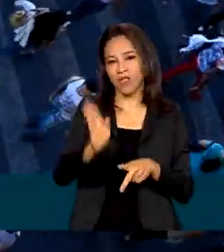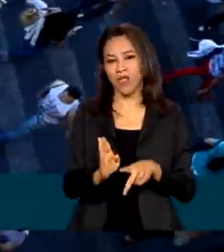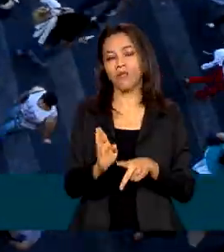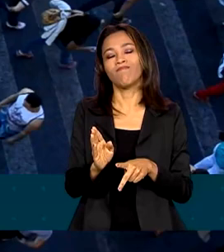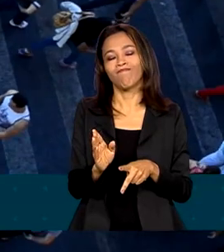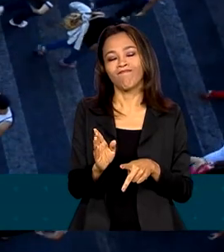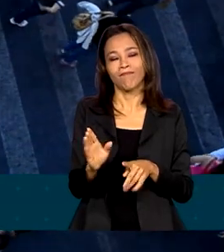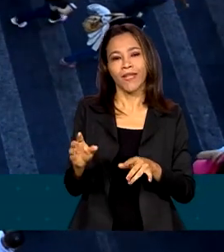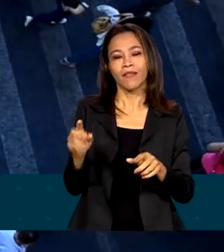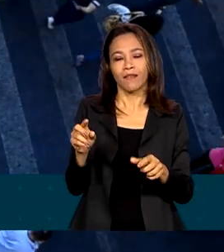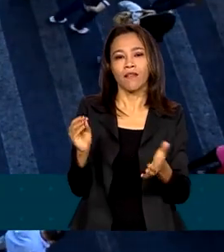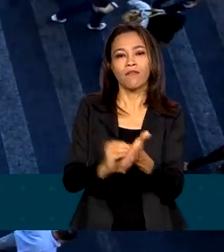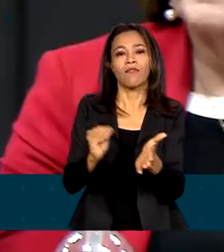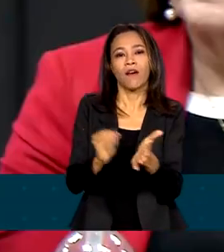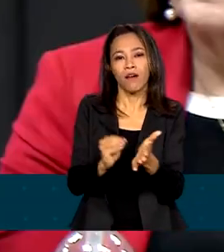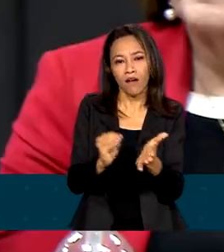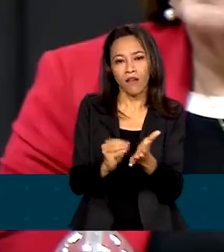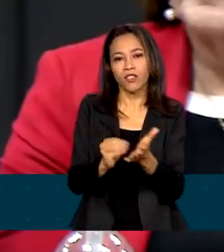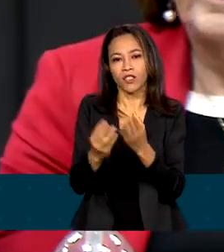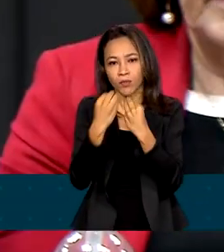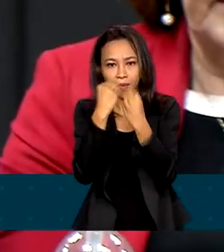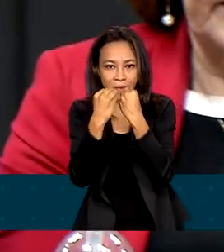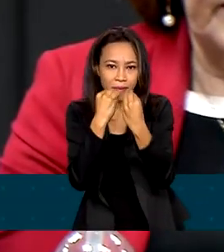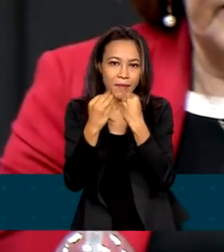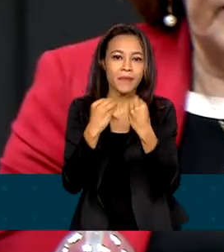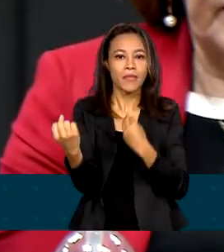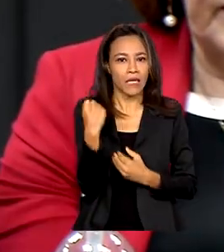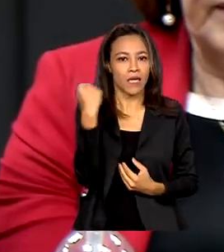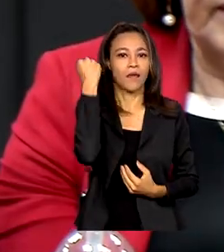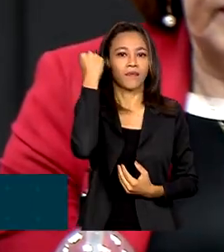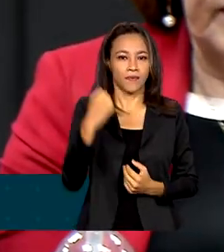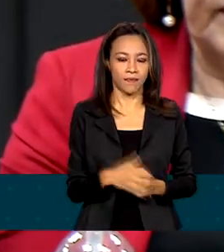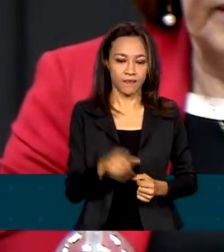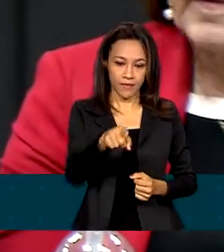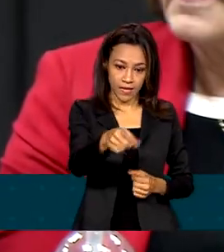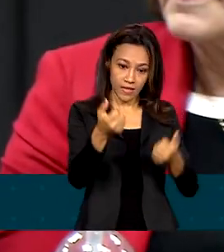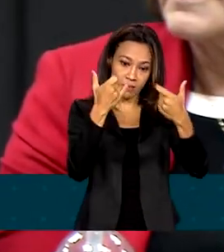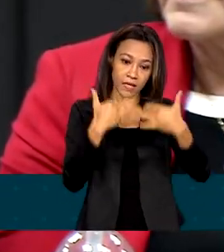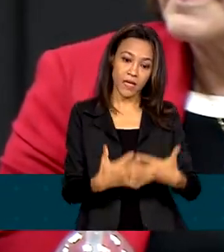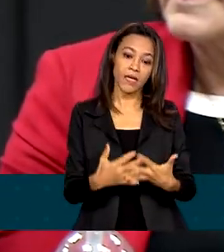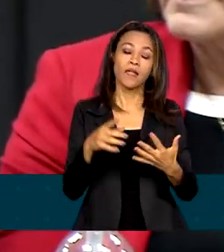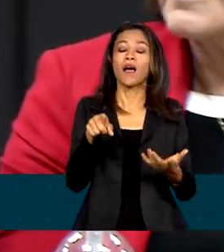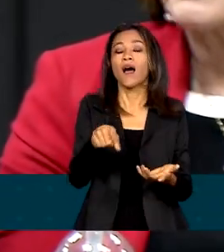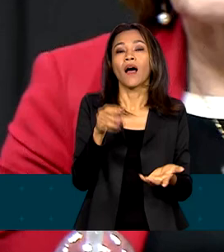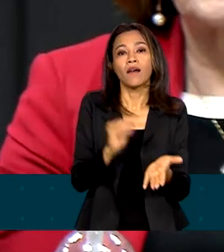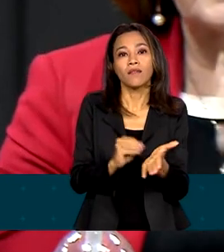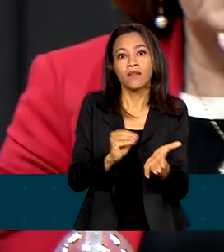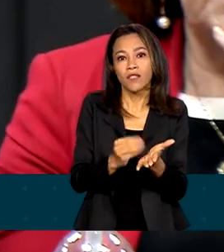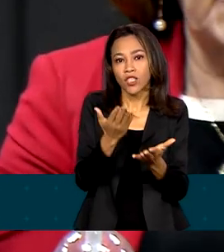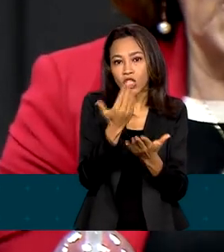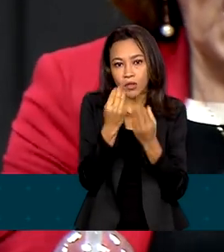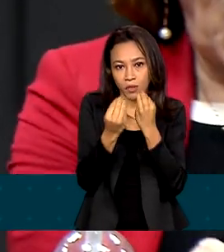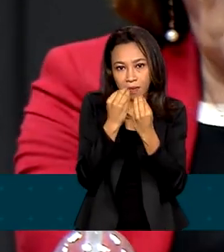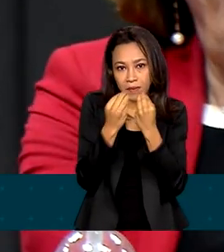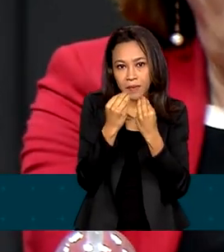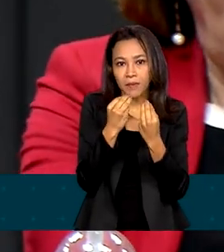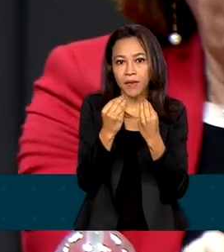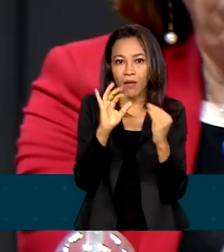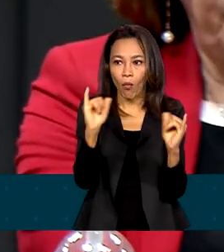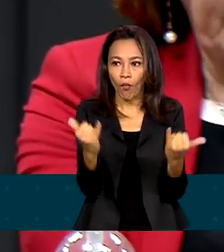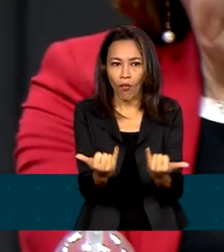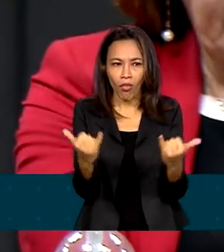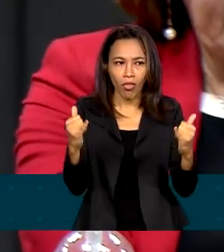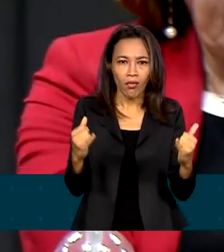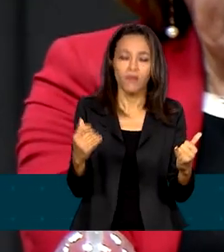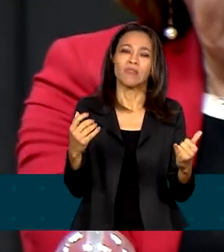com desnutrição grave. A desnutrição virou um problema das grandes cidades.